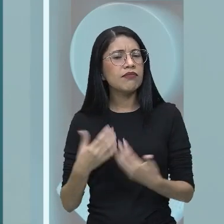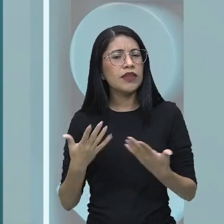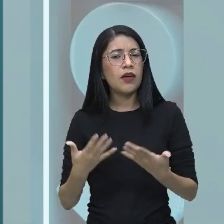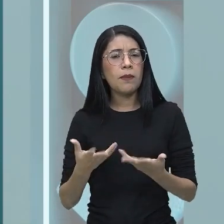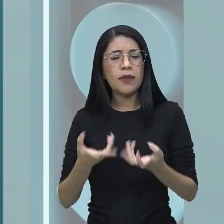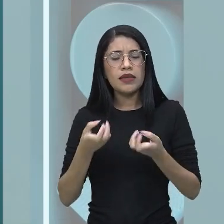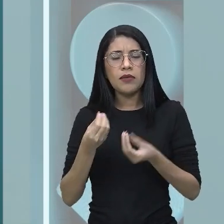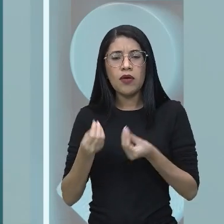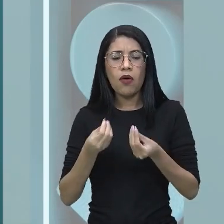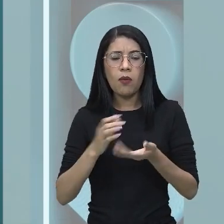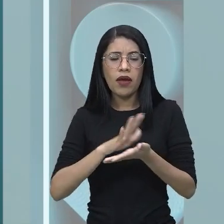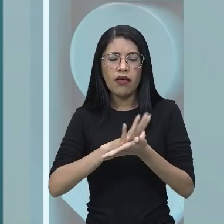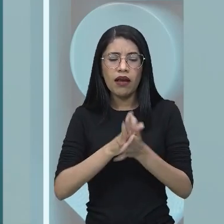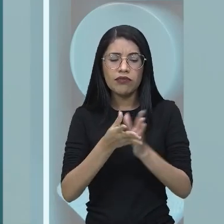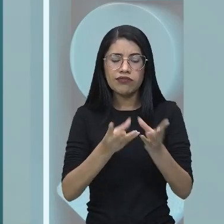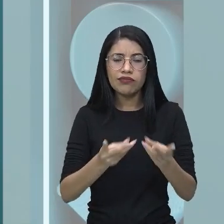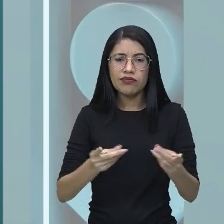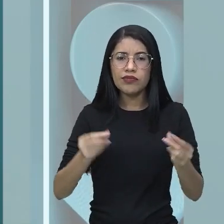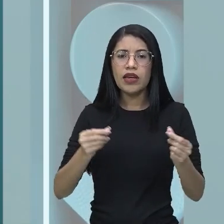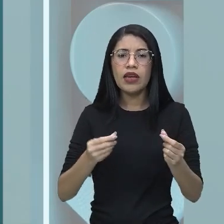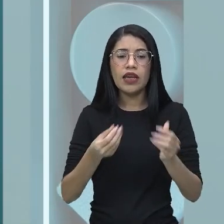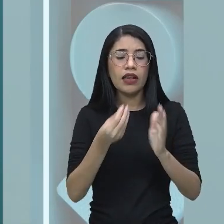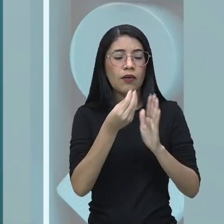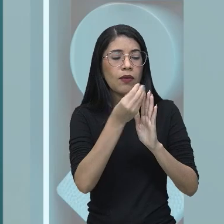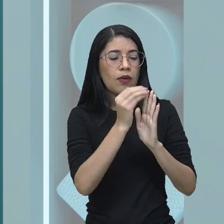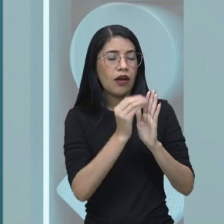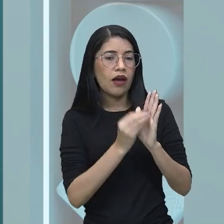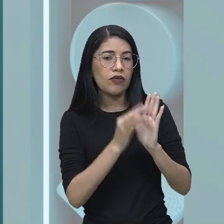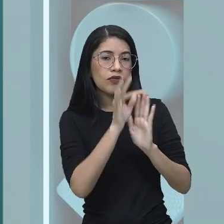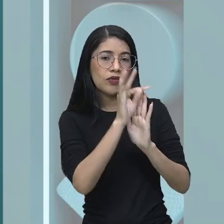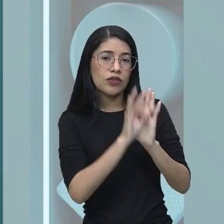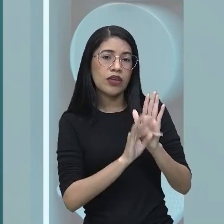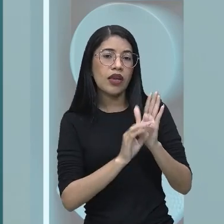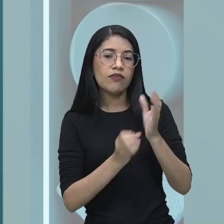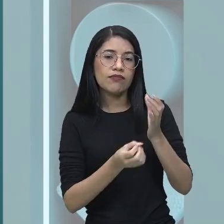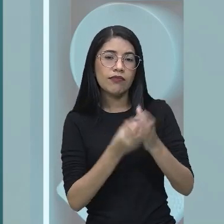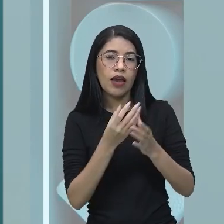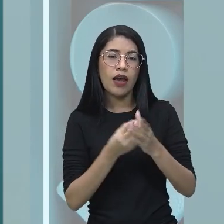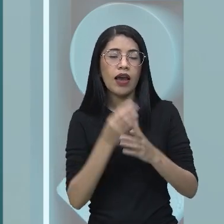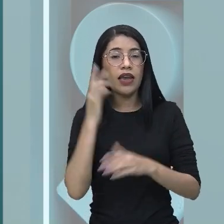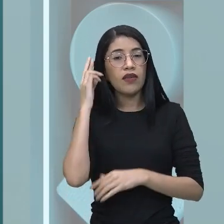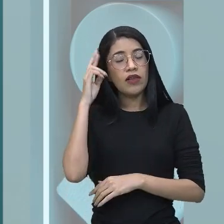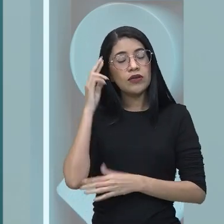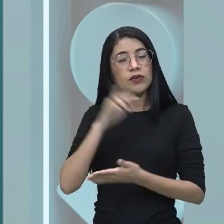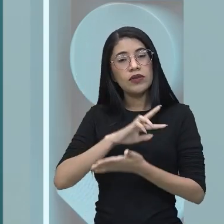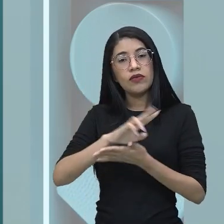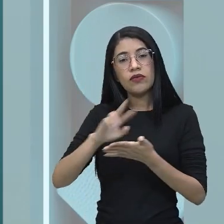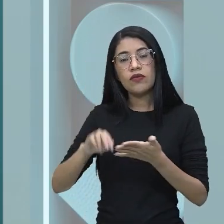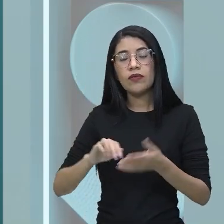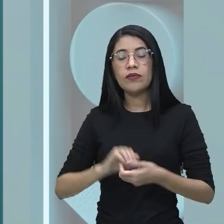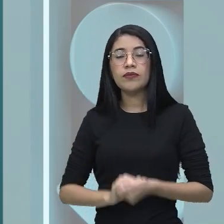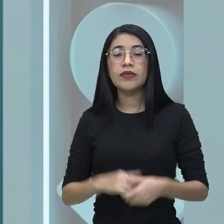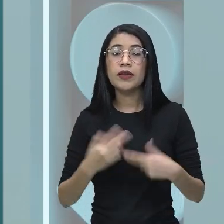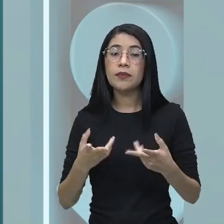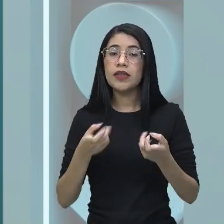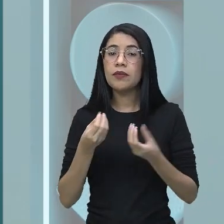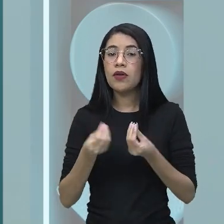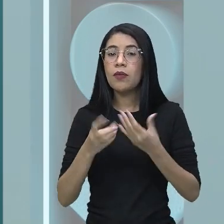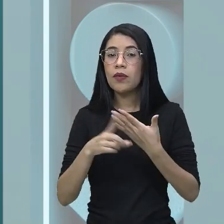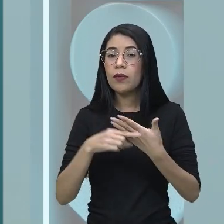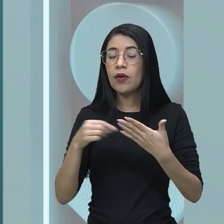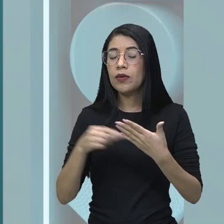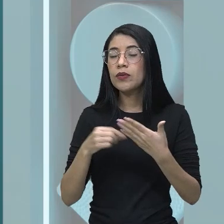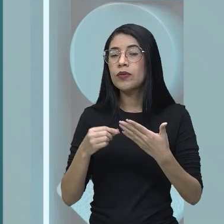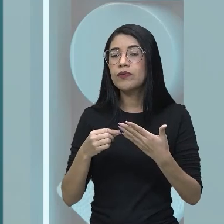destruição e começam a pôr nos seus textos Exatamente isso essas reflexões e observe como Vinícius de Moraes fez a